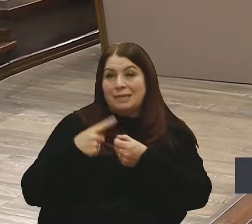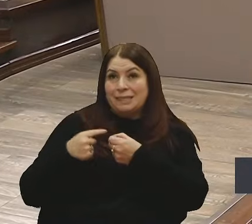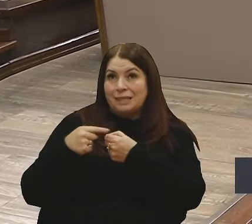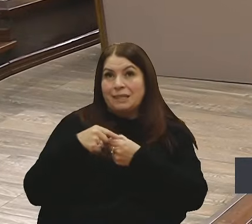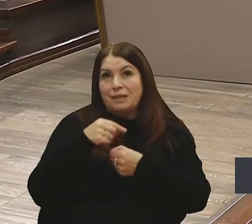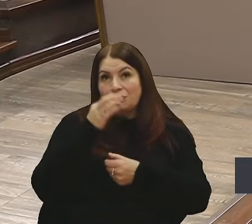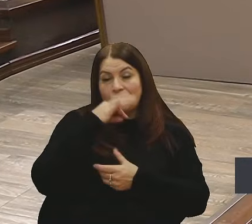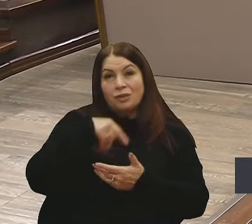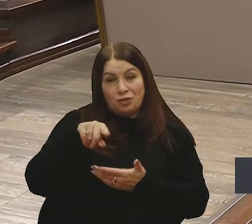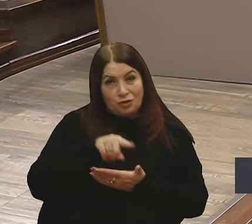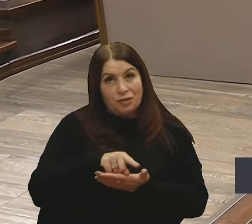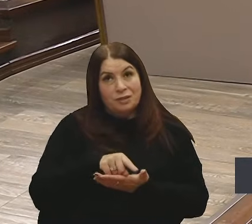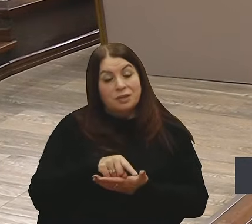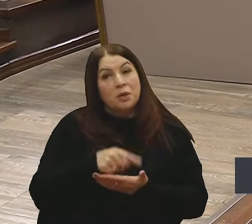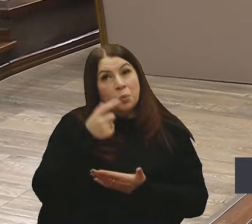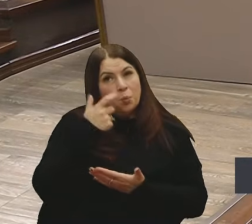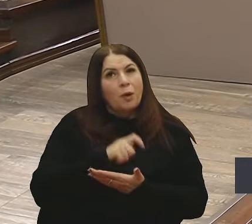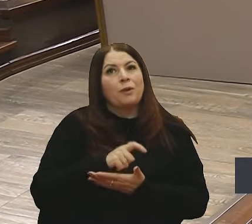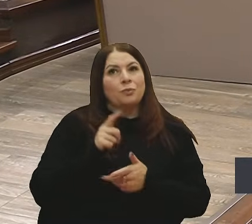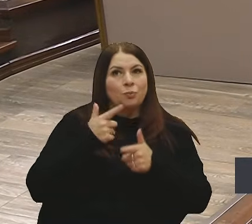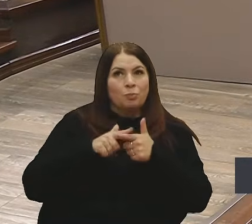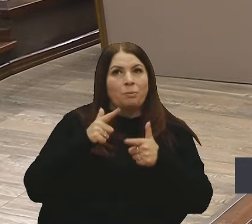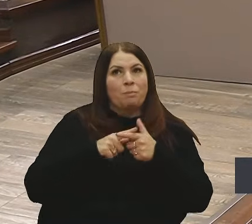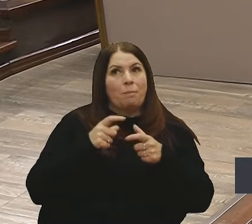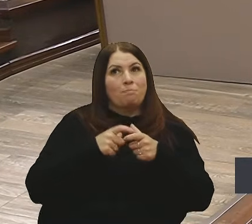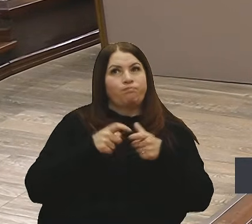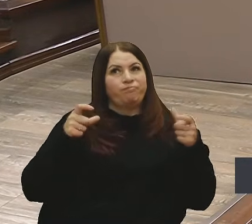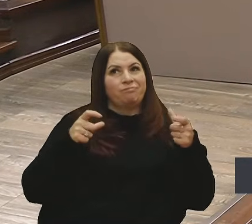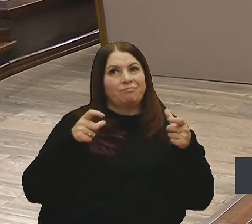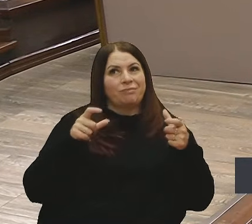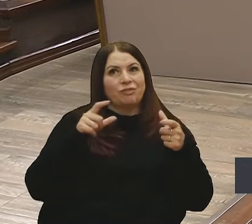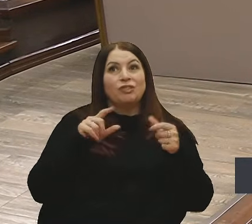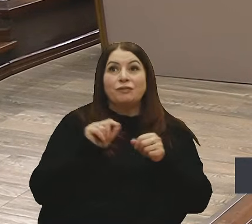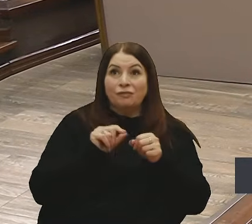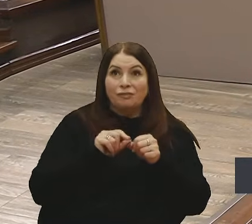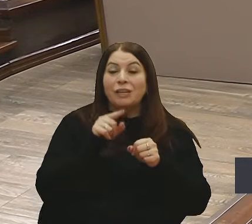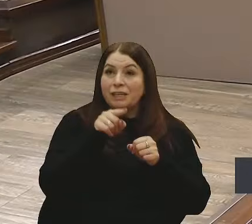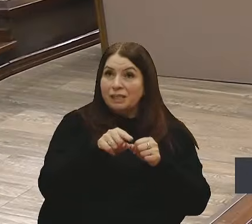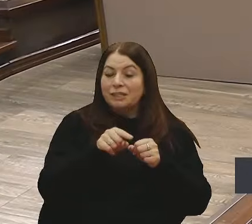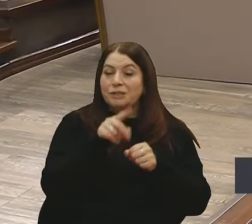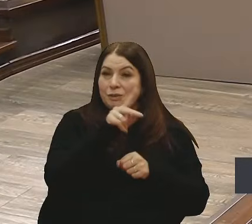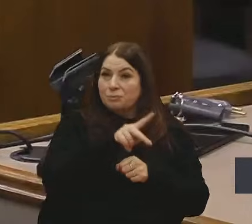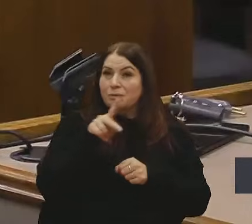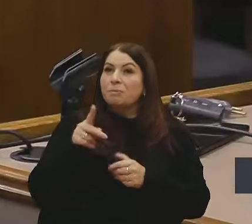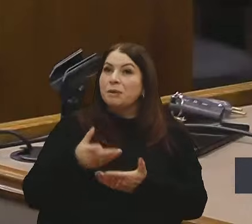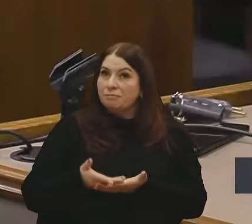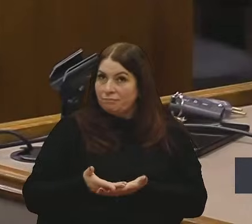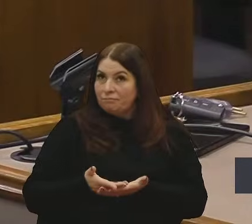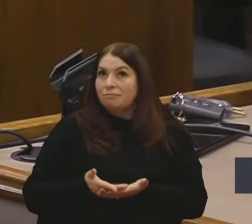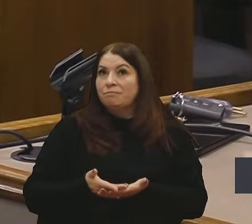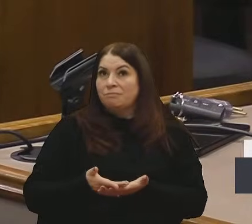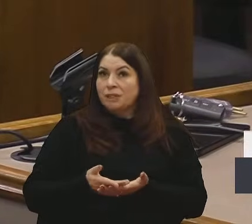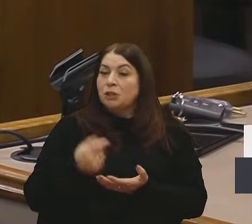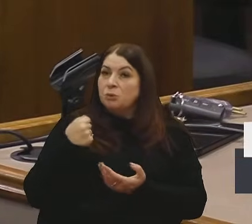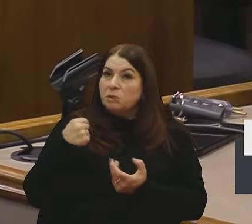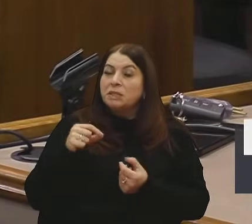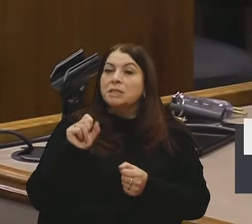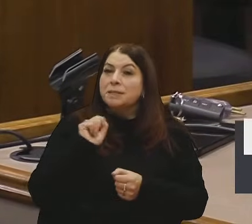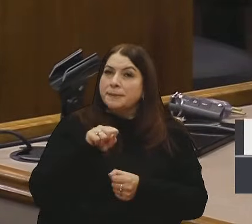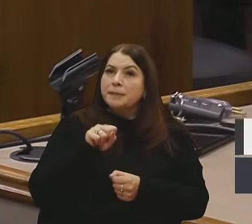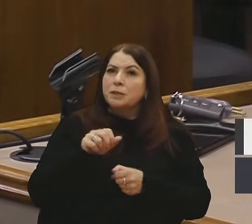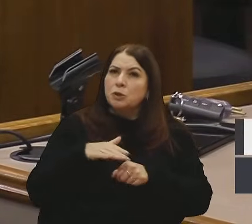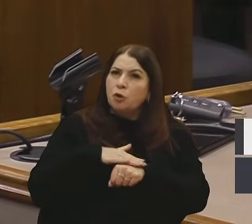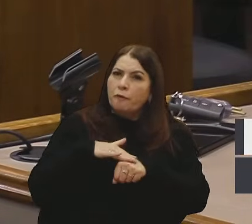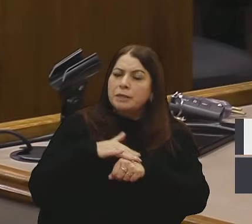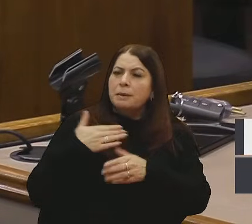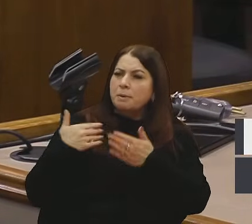Caxias do Sul, eu acho que é um problema gigante gerado por esta PPP. Então, a gente precisa, sim, dialogar,